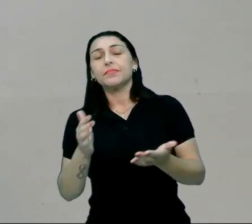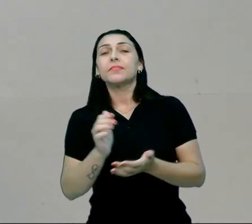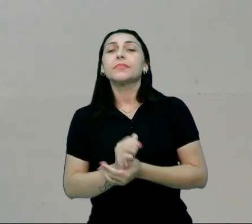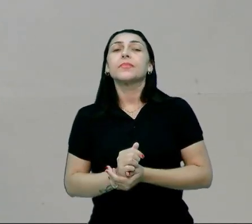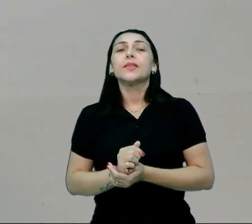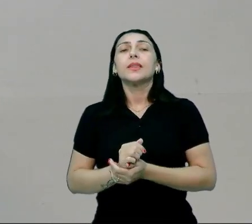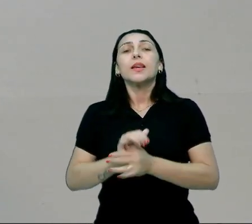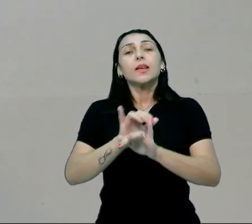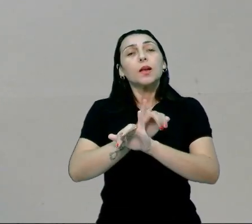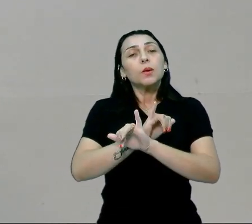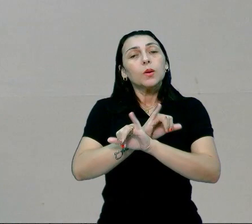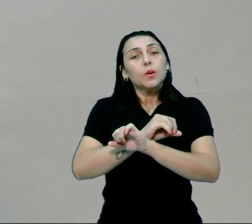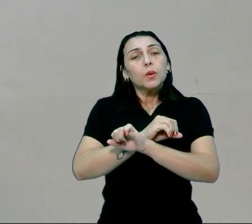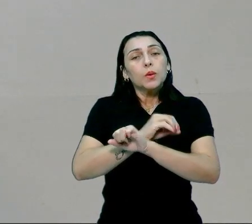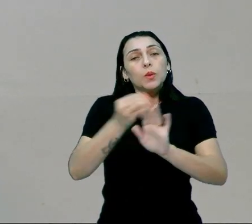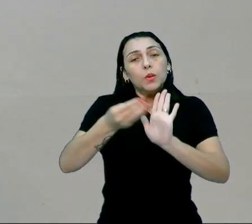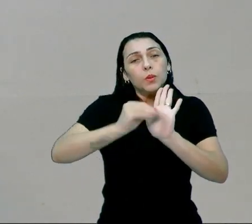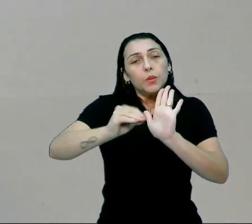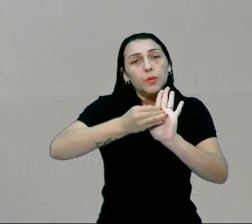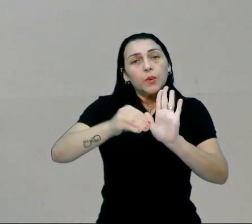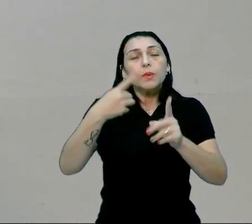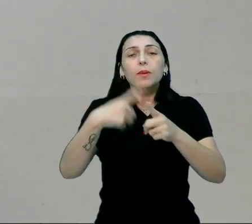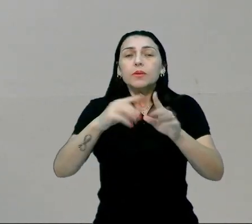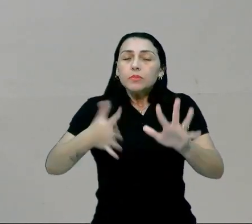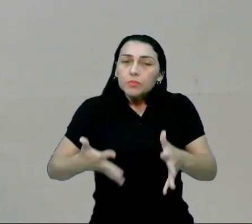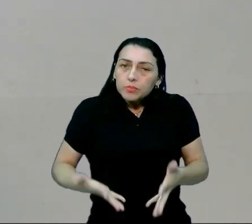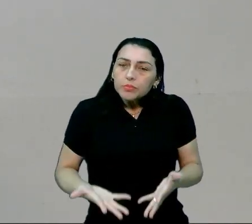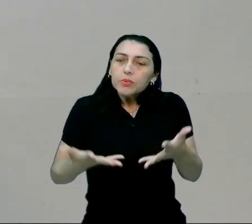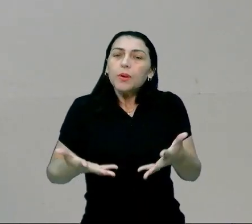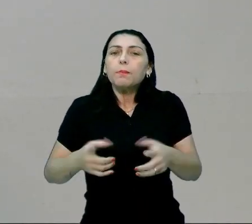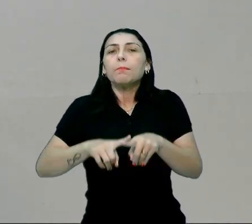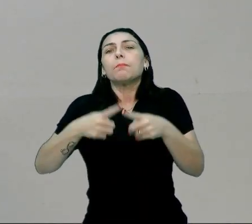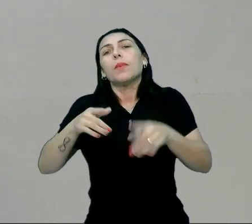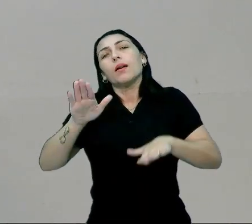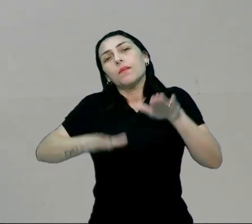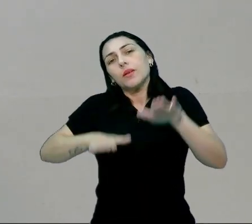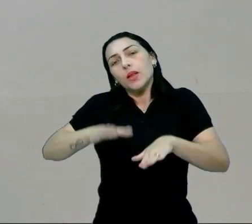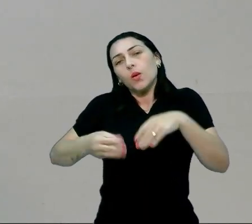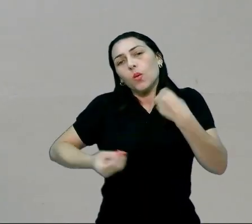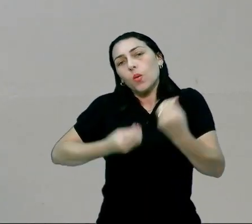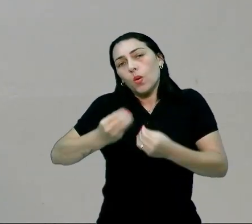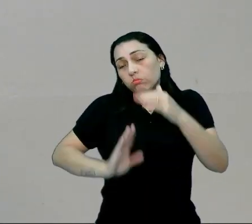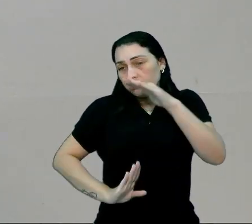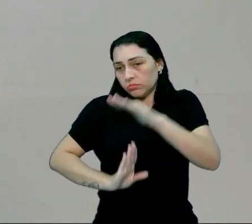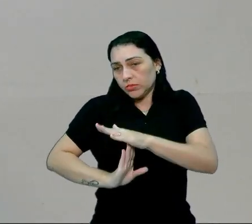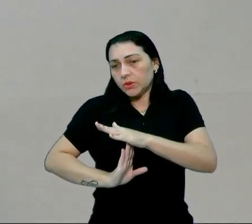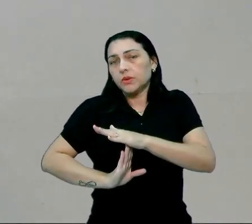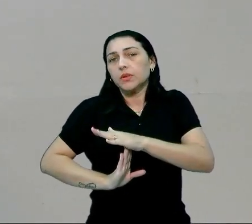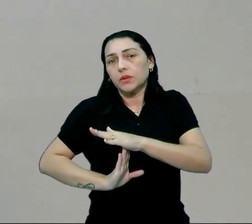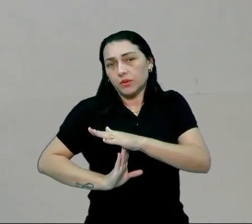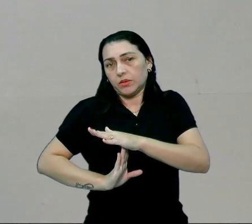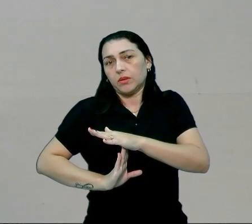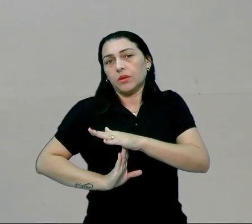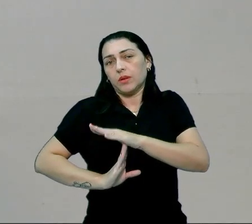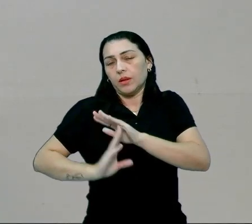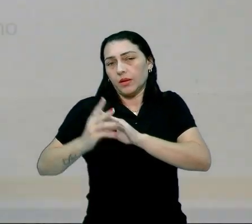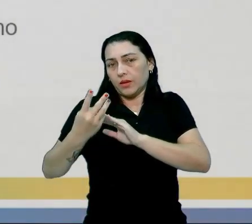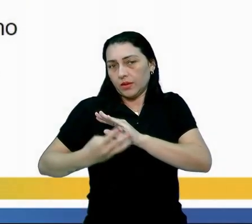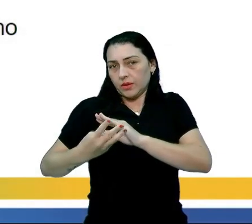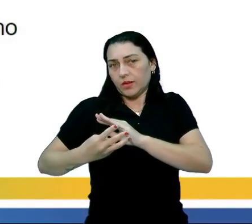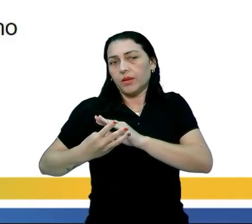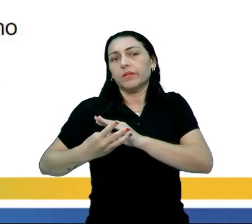essa propagação pela mídia é justamente para estimular, porém, a dependente de como ela faz, ela acaba limitando. Então, essa daí seria uma